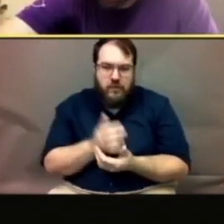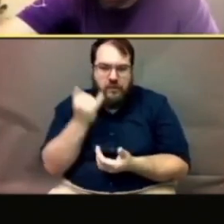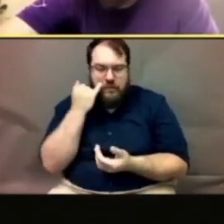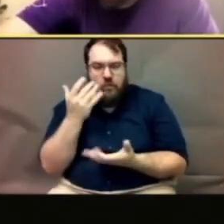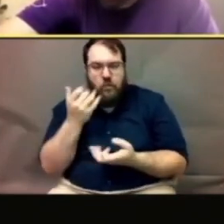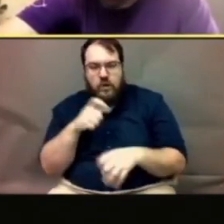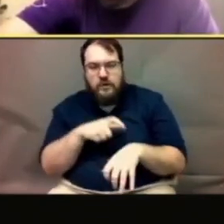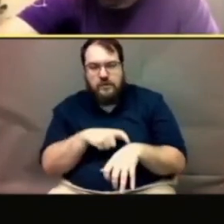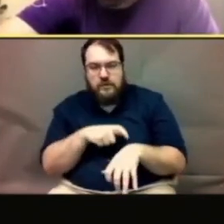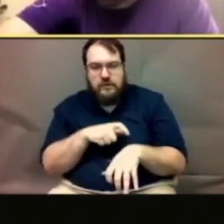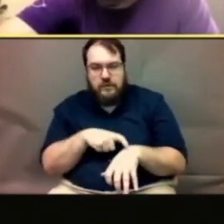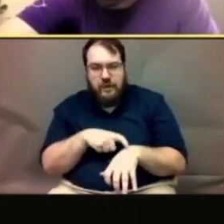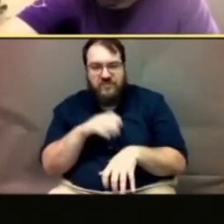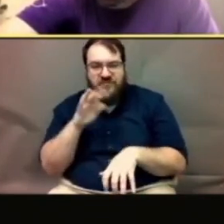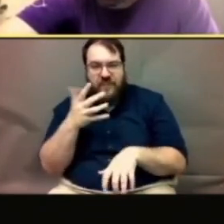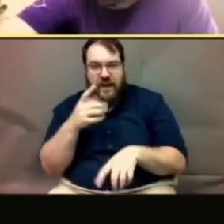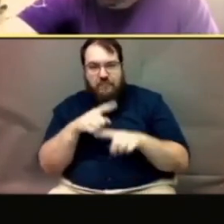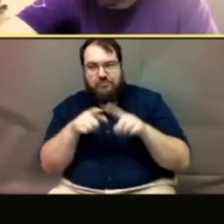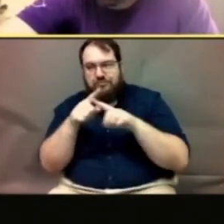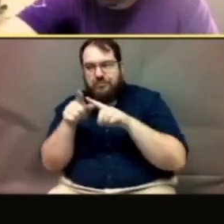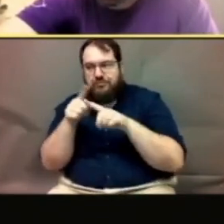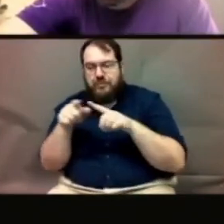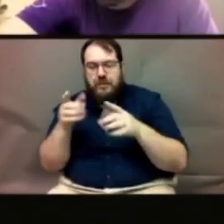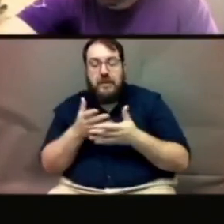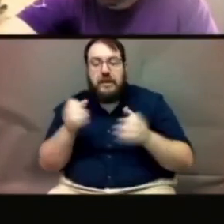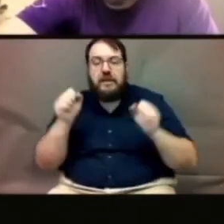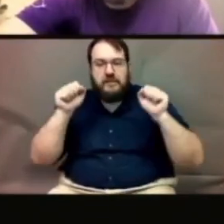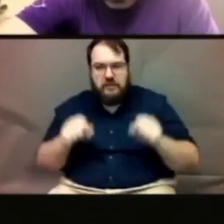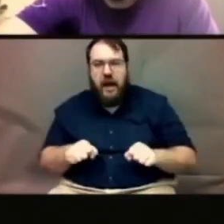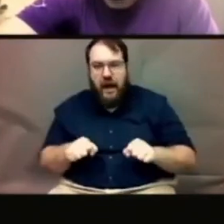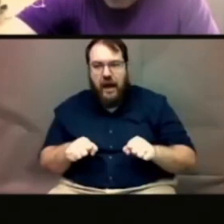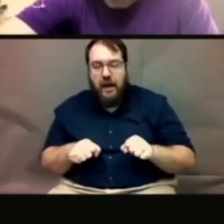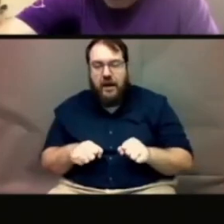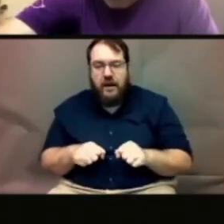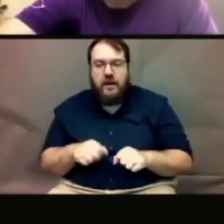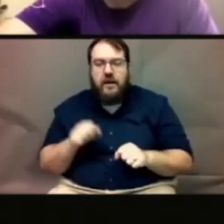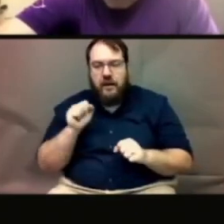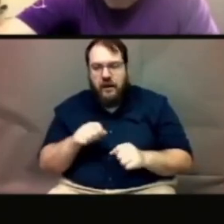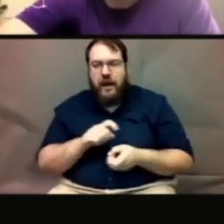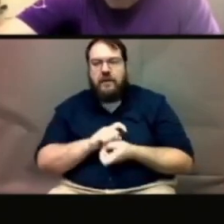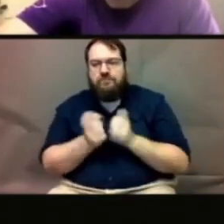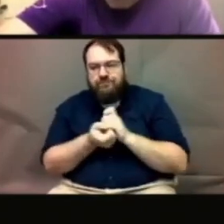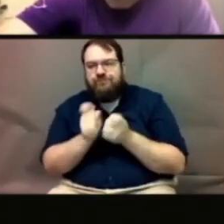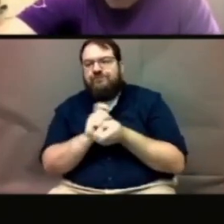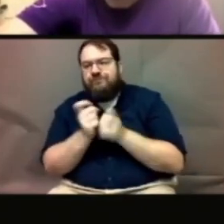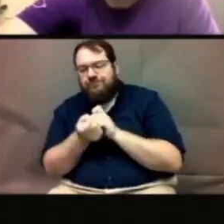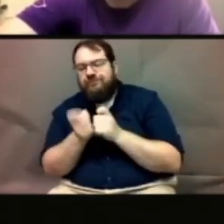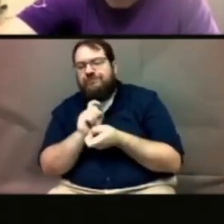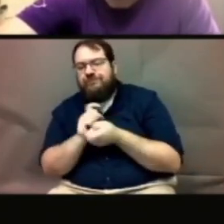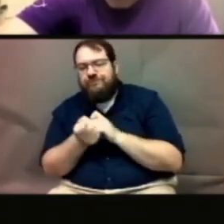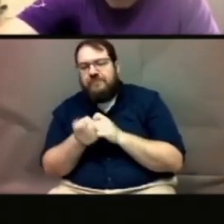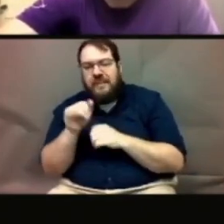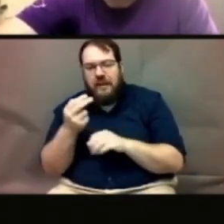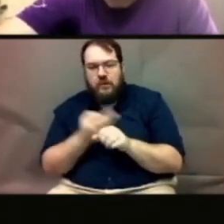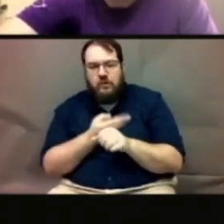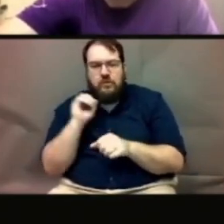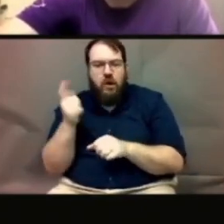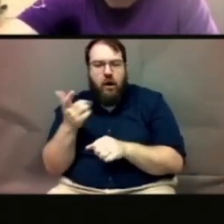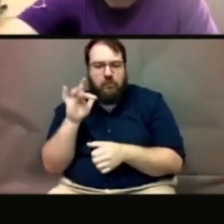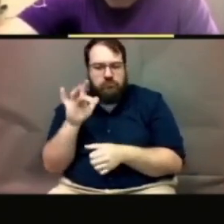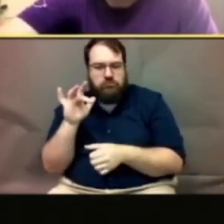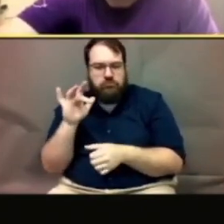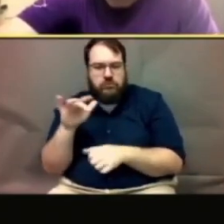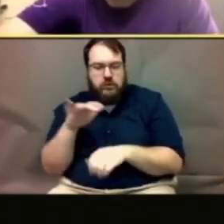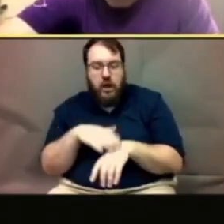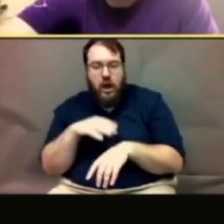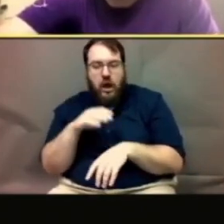configuração para soltar o cronômetro e parar o cronômetro e você também pode mudar o formato dele usando